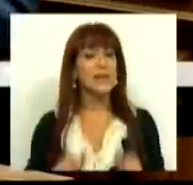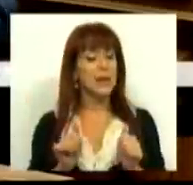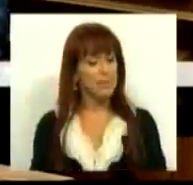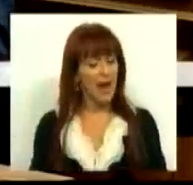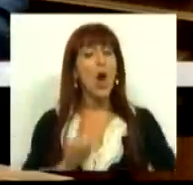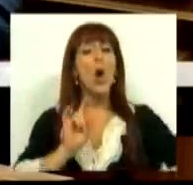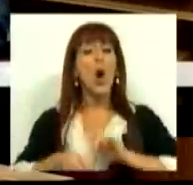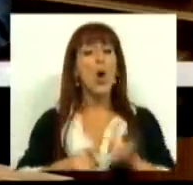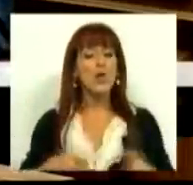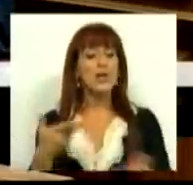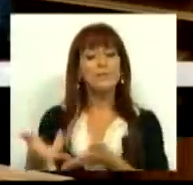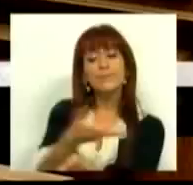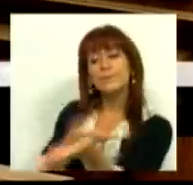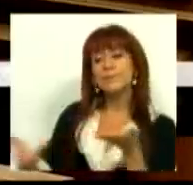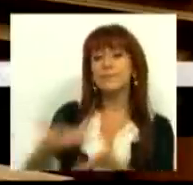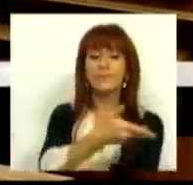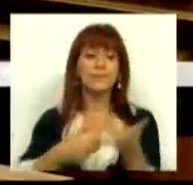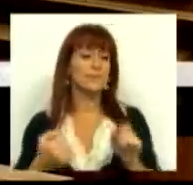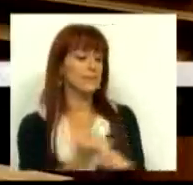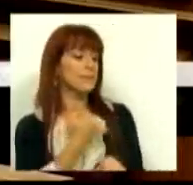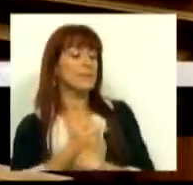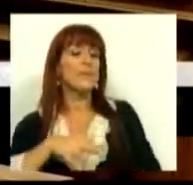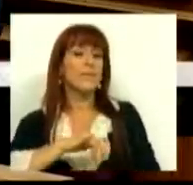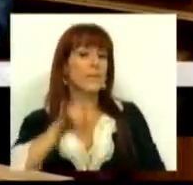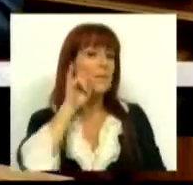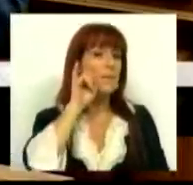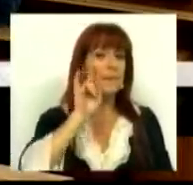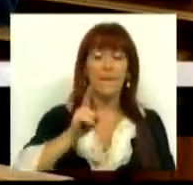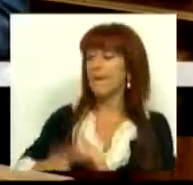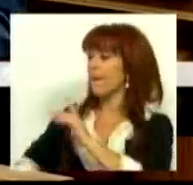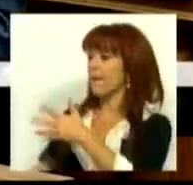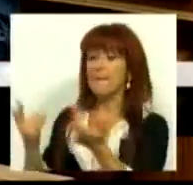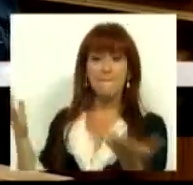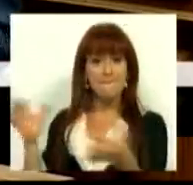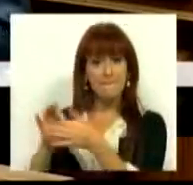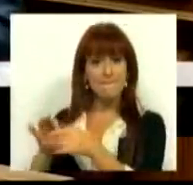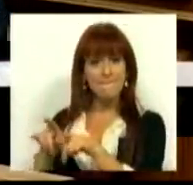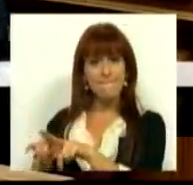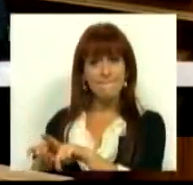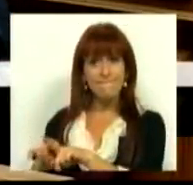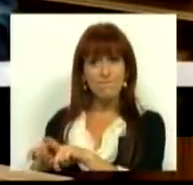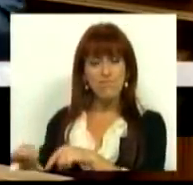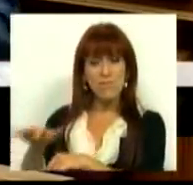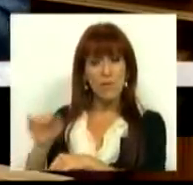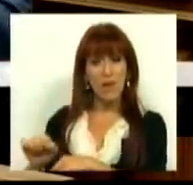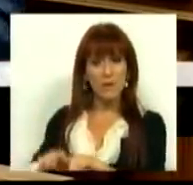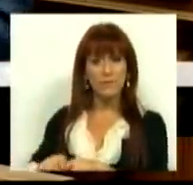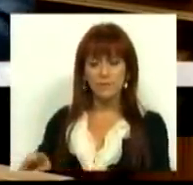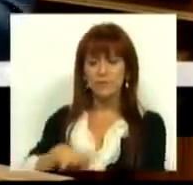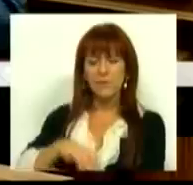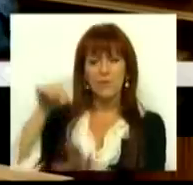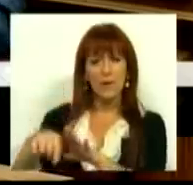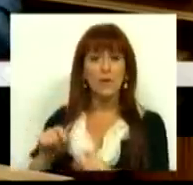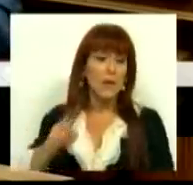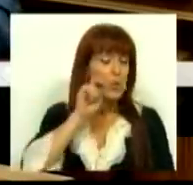correção aquilo que é o relacionamento das missões na área da defesa e aquilo que tem relacionamento com a área da administração